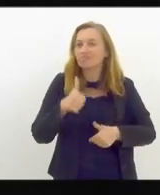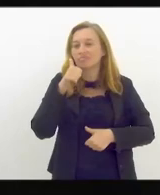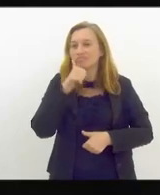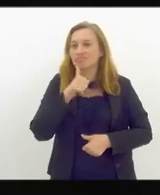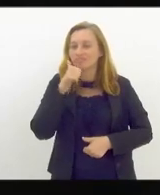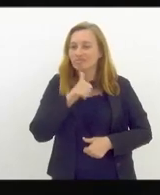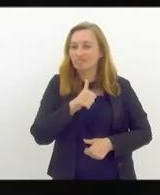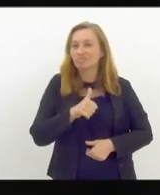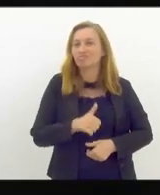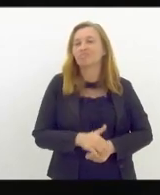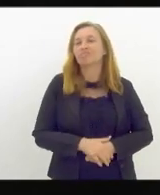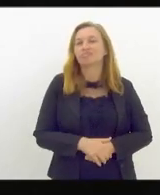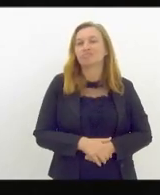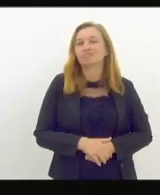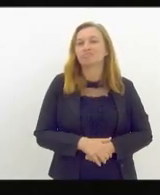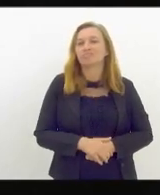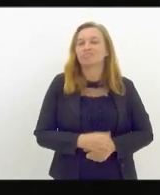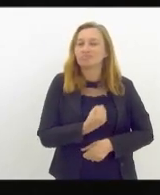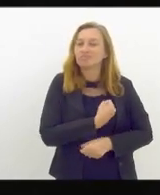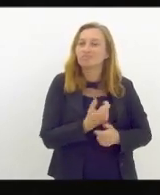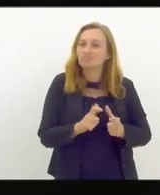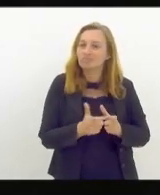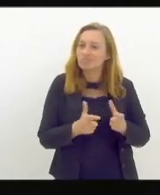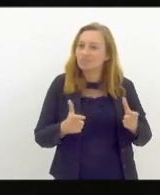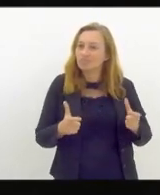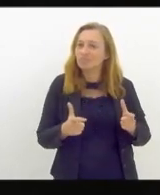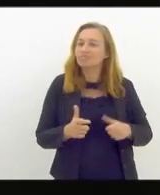mulheres, a gente terá aí um aumento